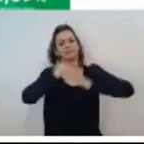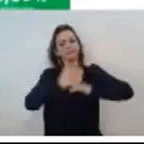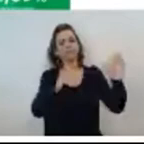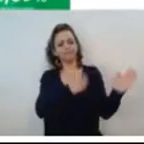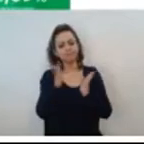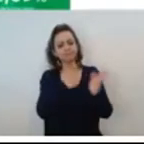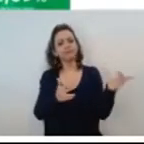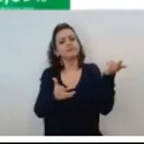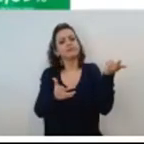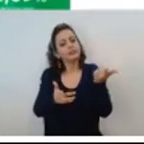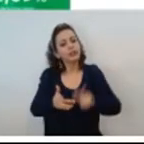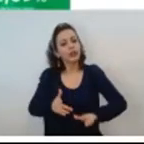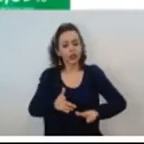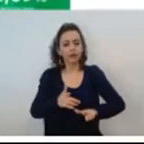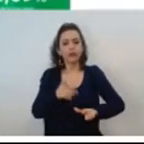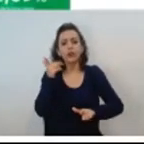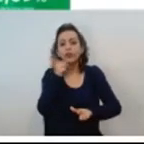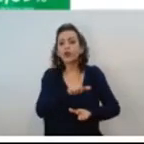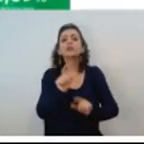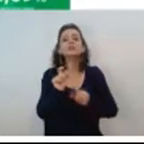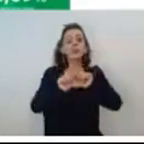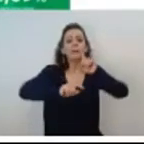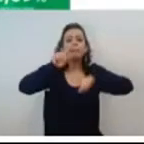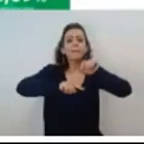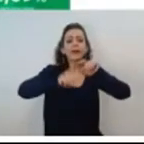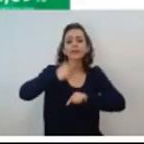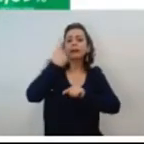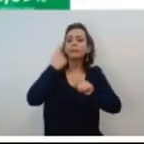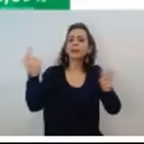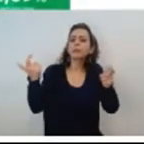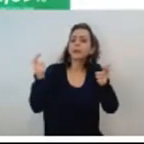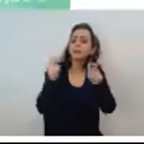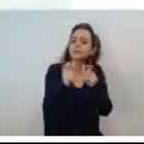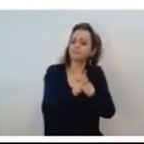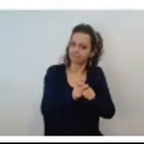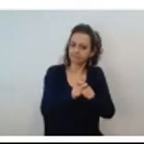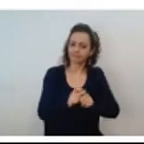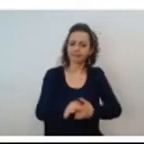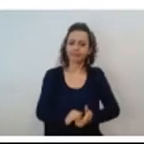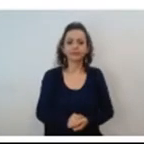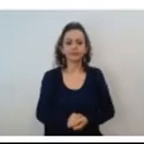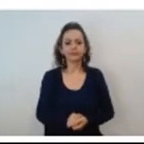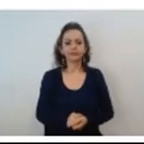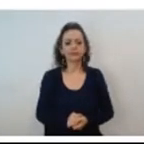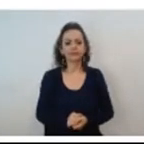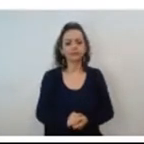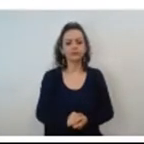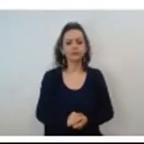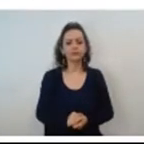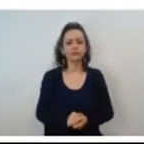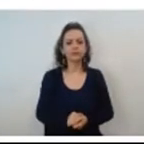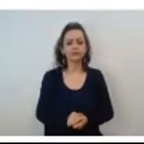necessidade de consumir matéria-prima é bom a gente também tem os